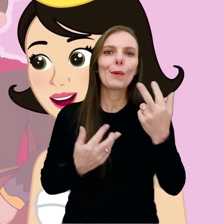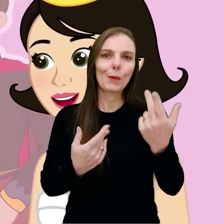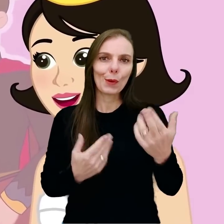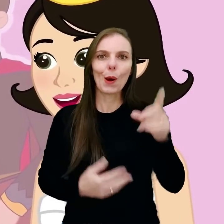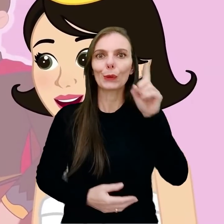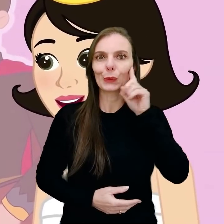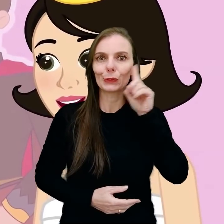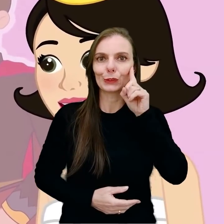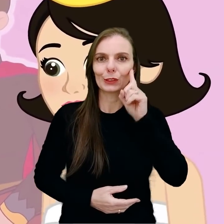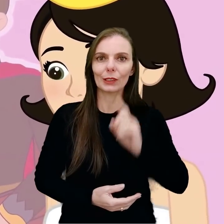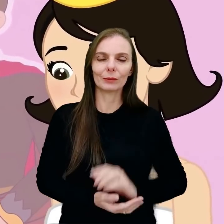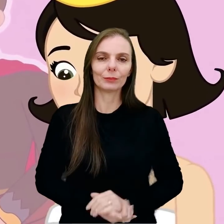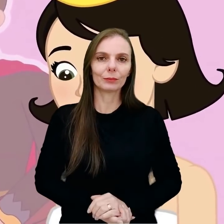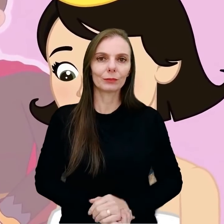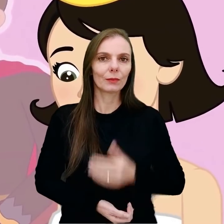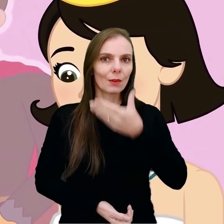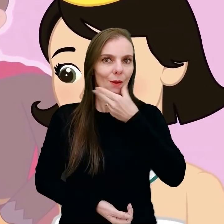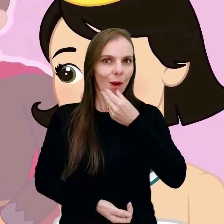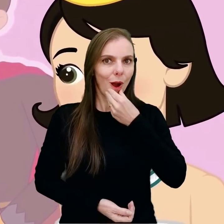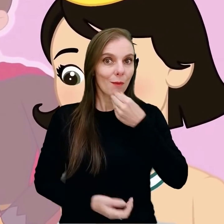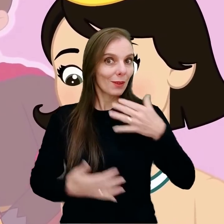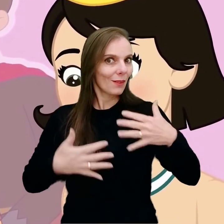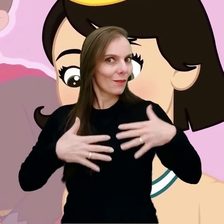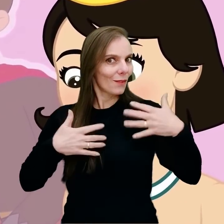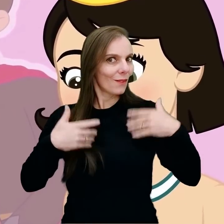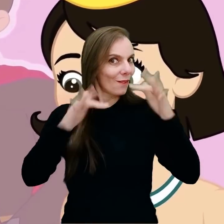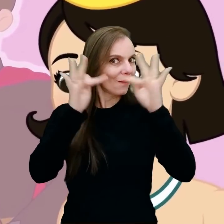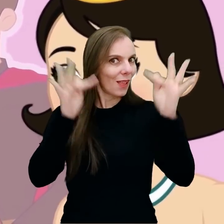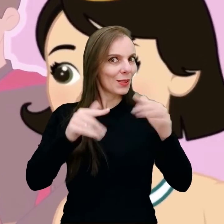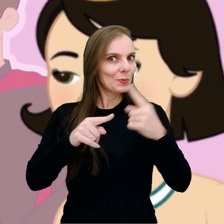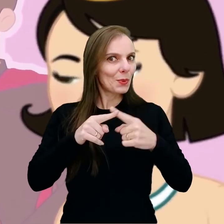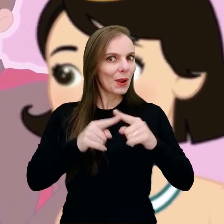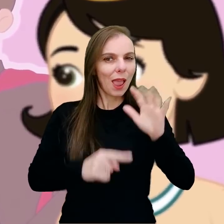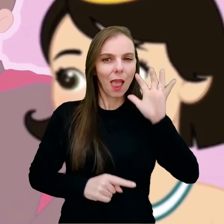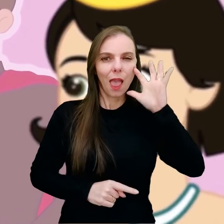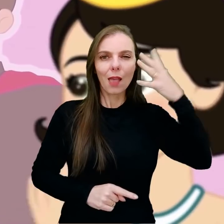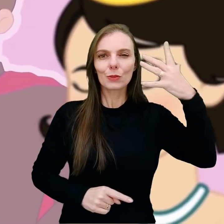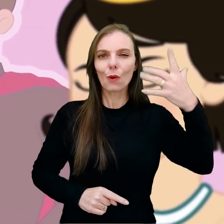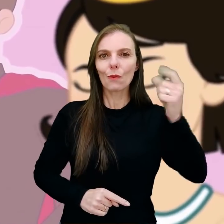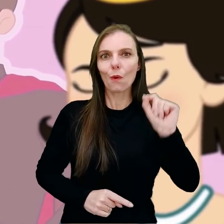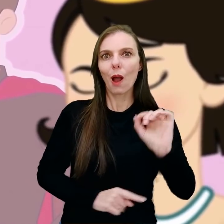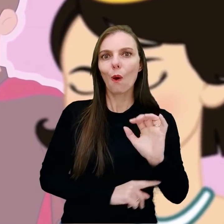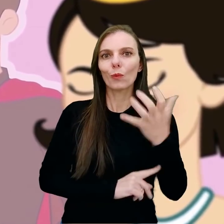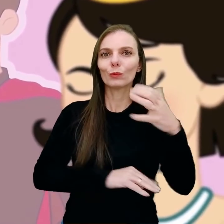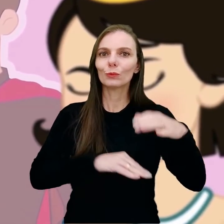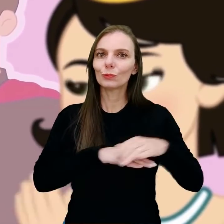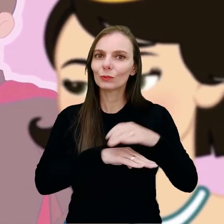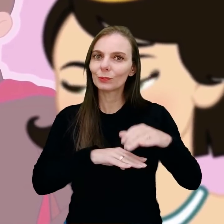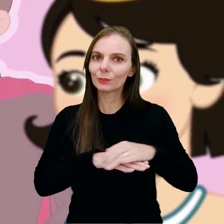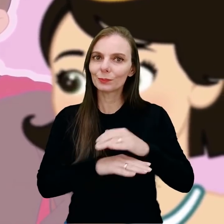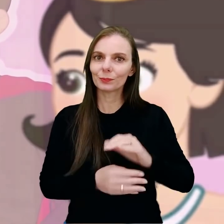O jovem estava muito contente por finalmente ter resolvido o mistério dos sapatos.